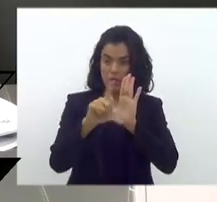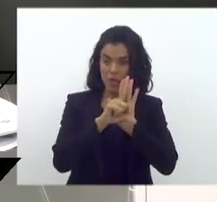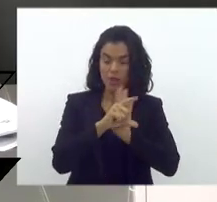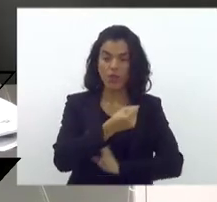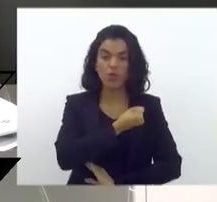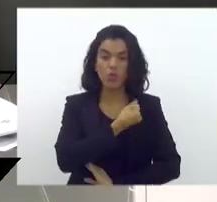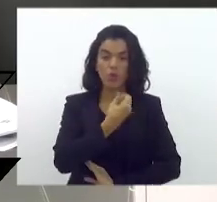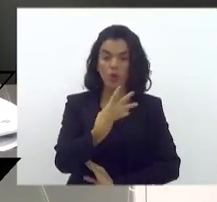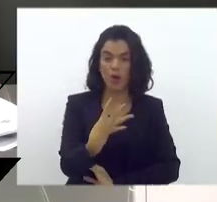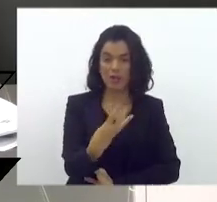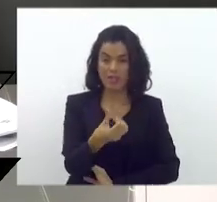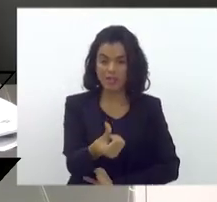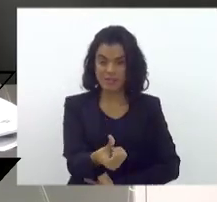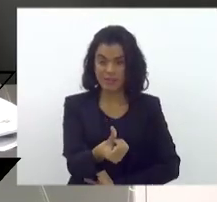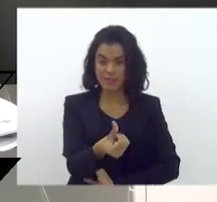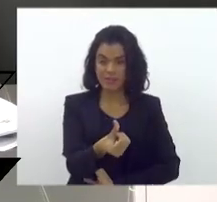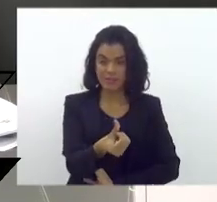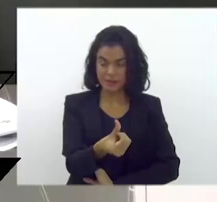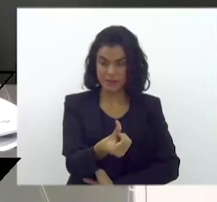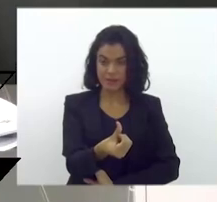número 46.